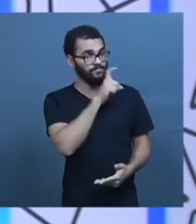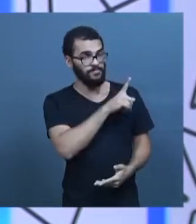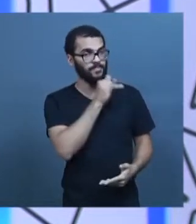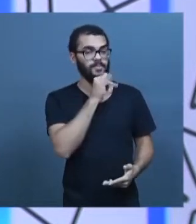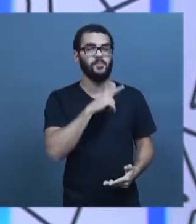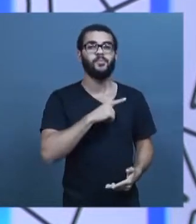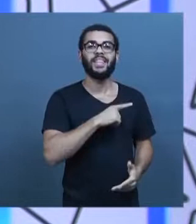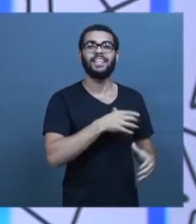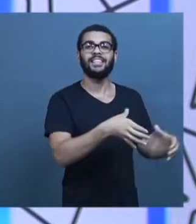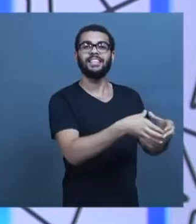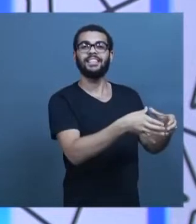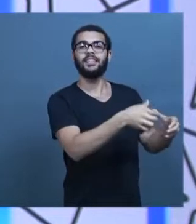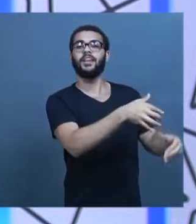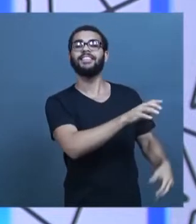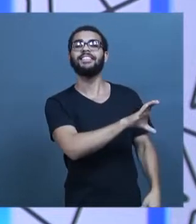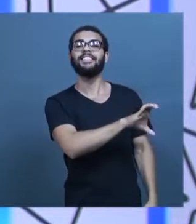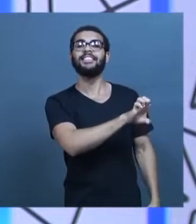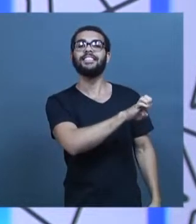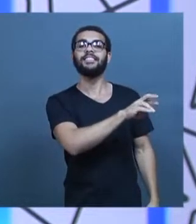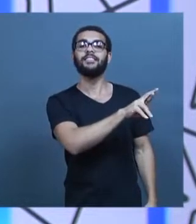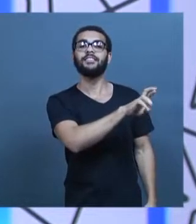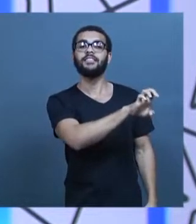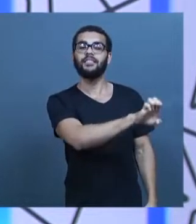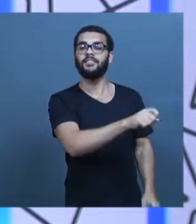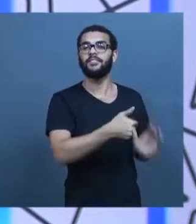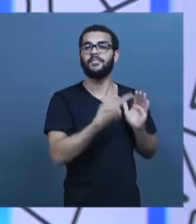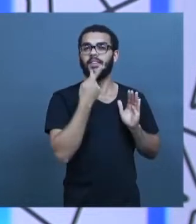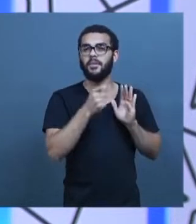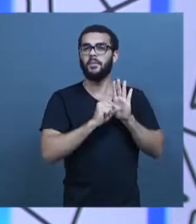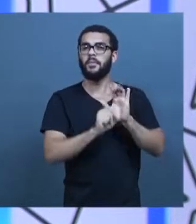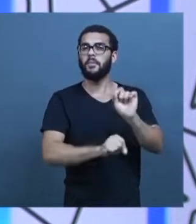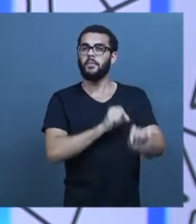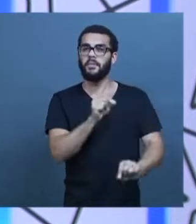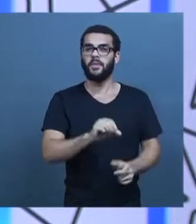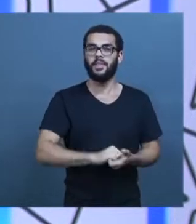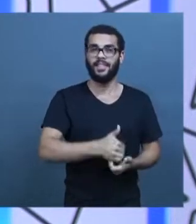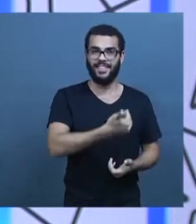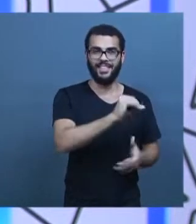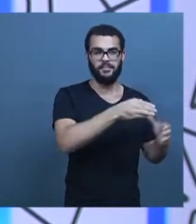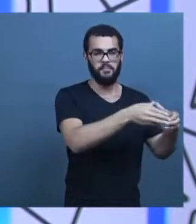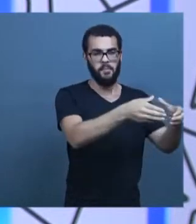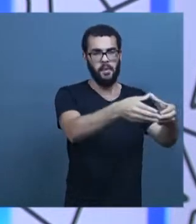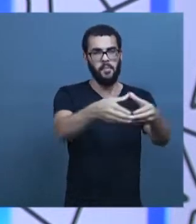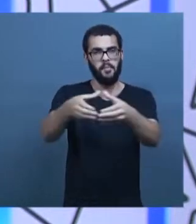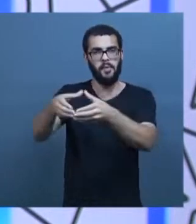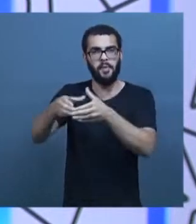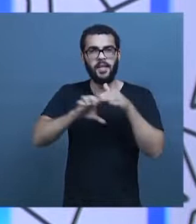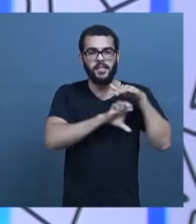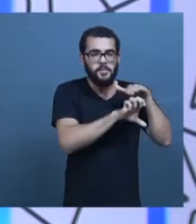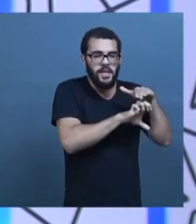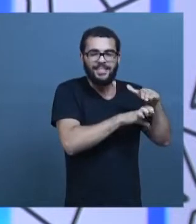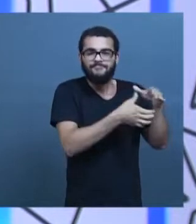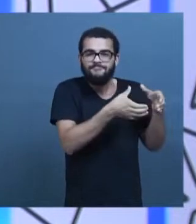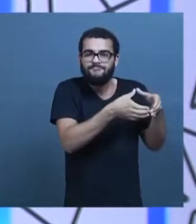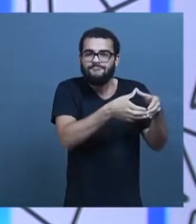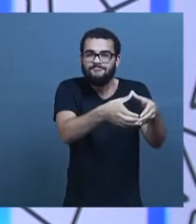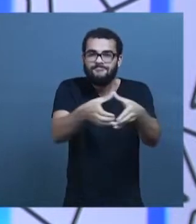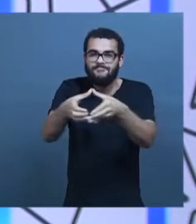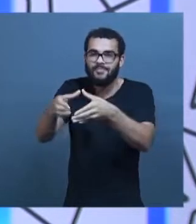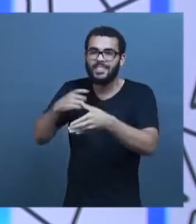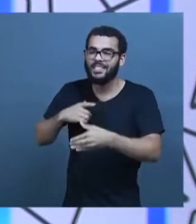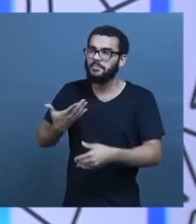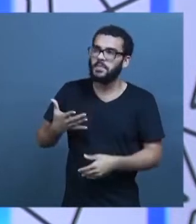Sebrae, que de 10 empresas, micro e pequenas empresas que abriram suas portas nos